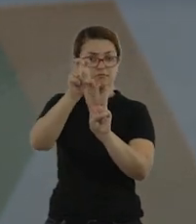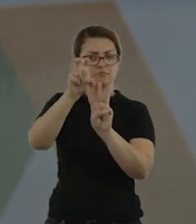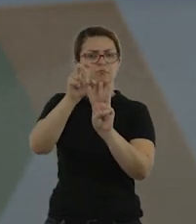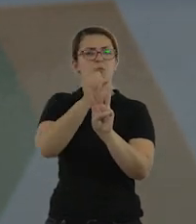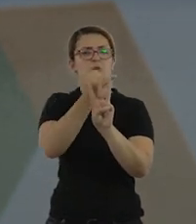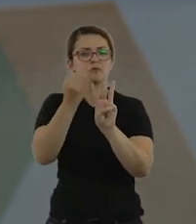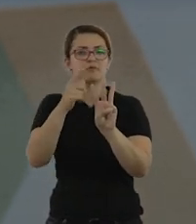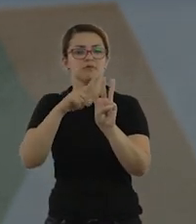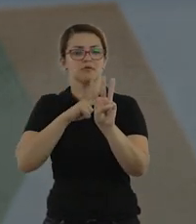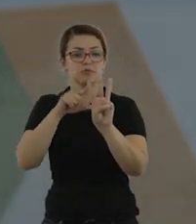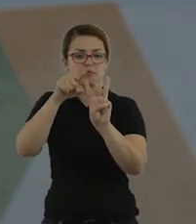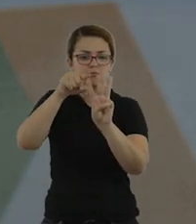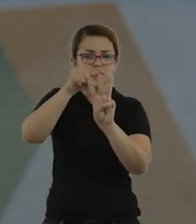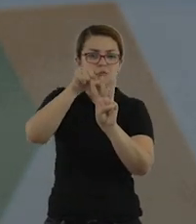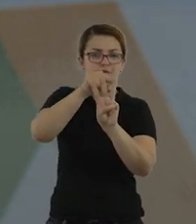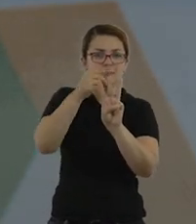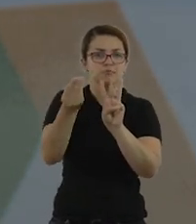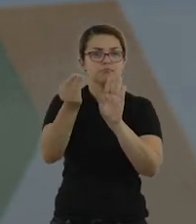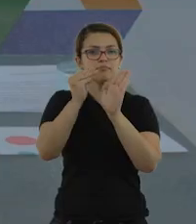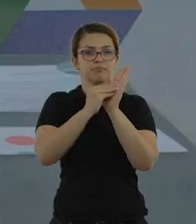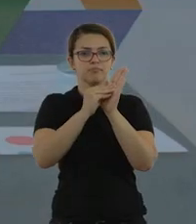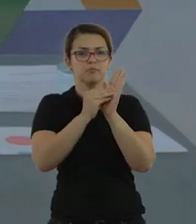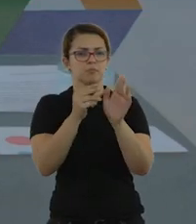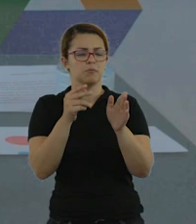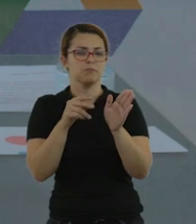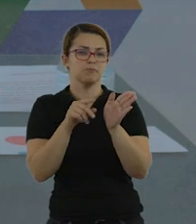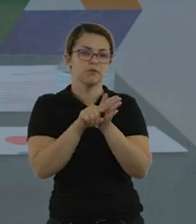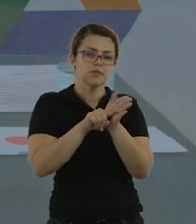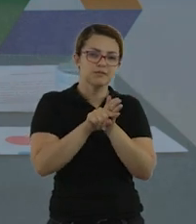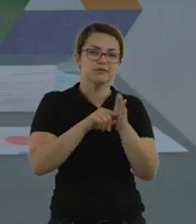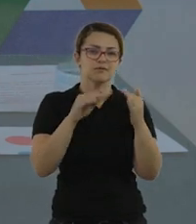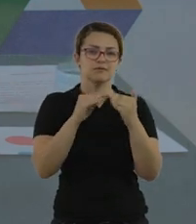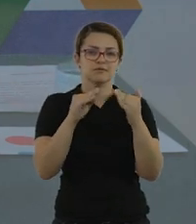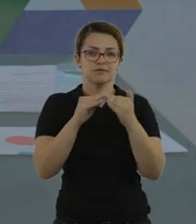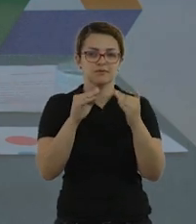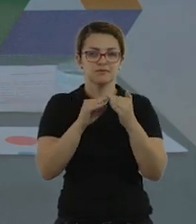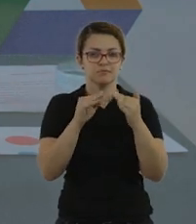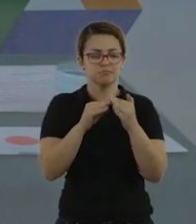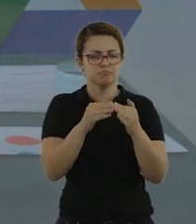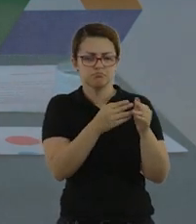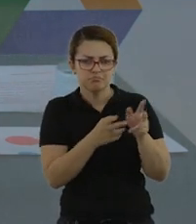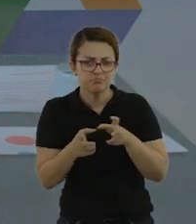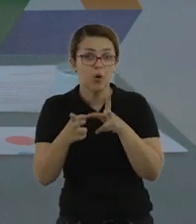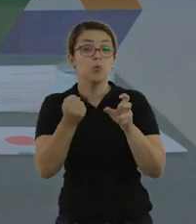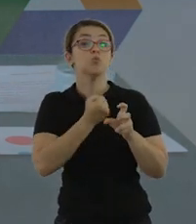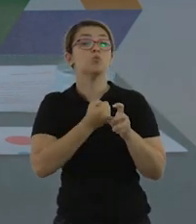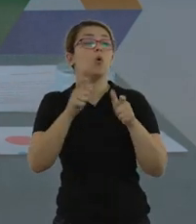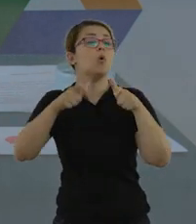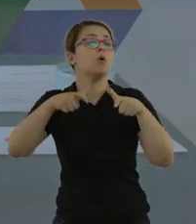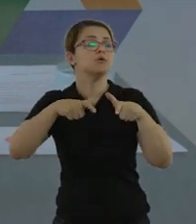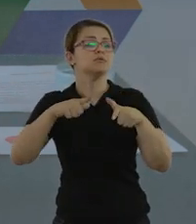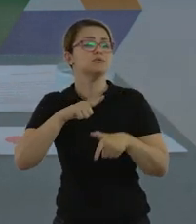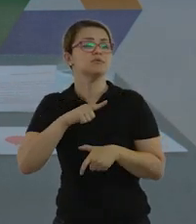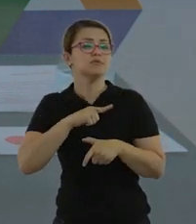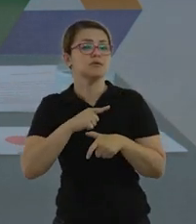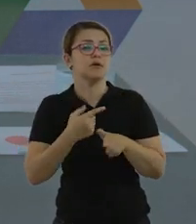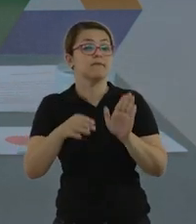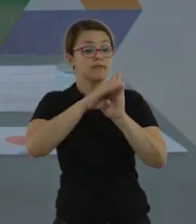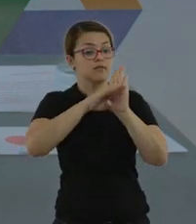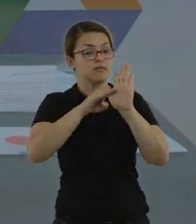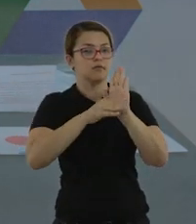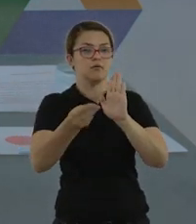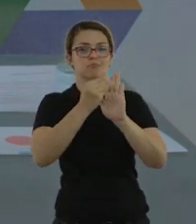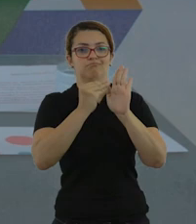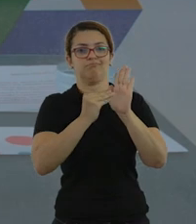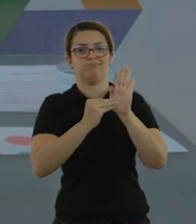tenho 3 algarismos nesse número, ok? Então, procure aí na sua casa, nas embalagens, vai lá no armário, dá uma olhadinha onde tem número aí na sua casa